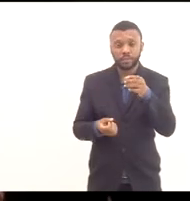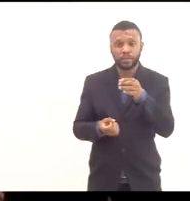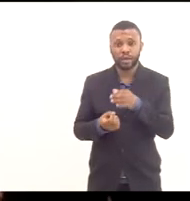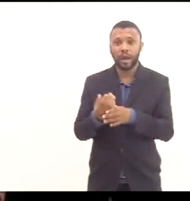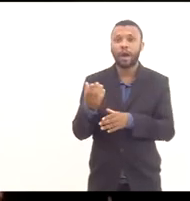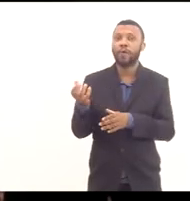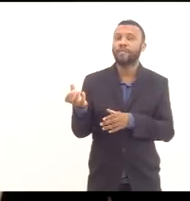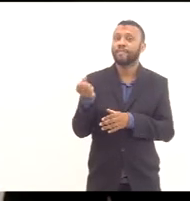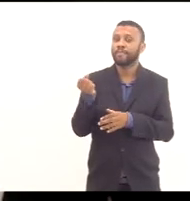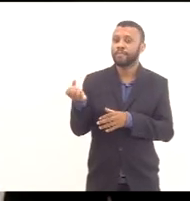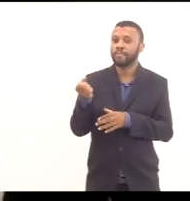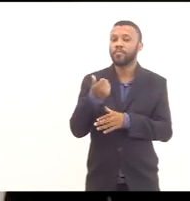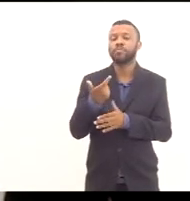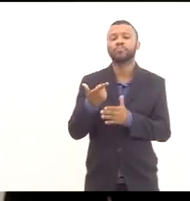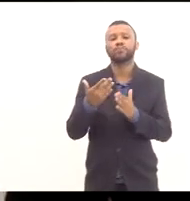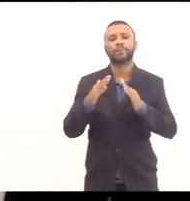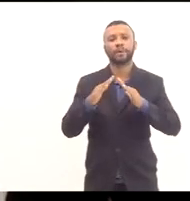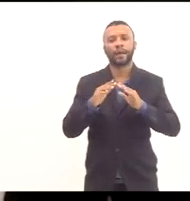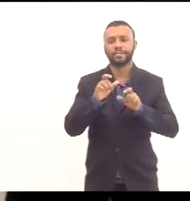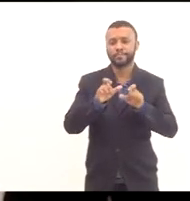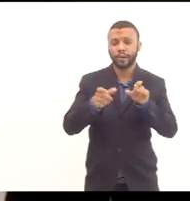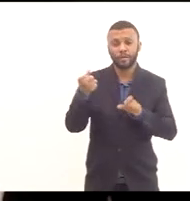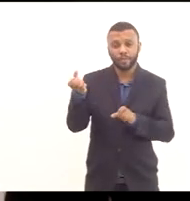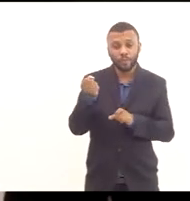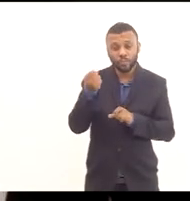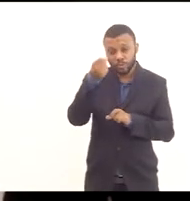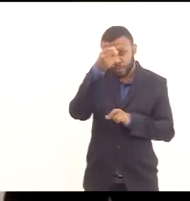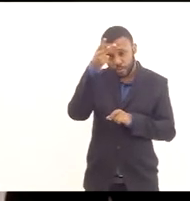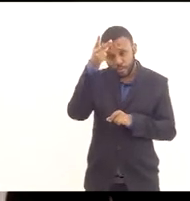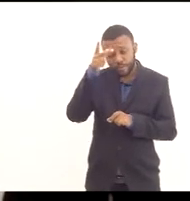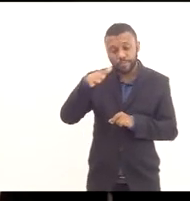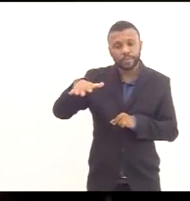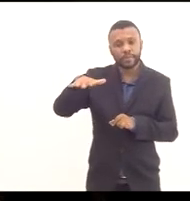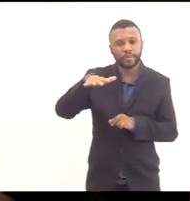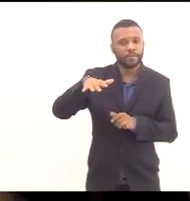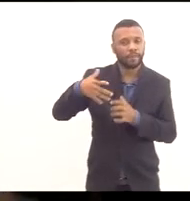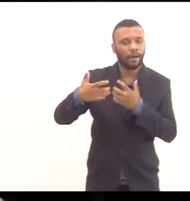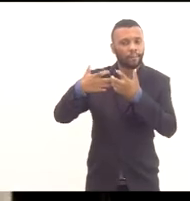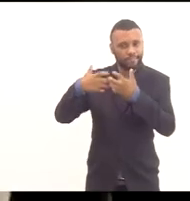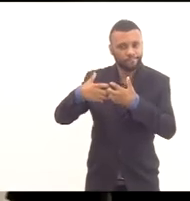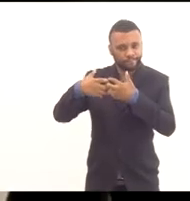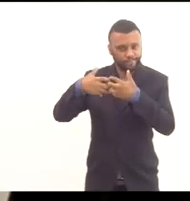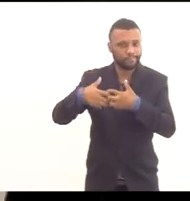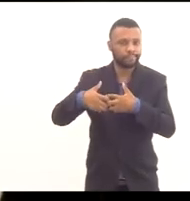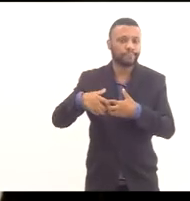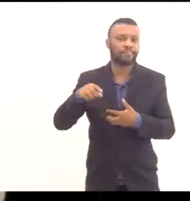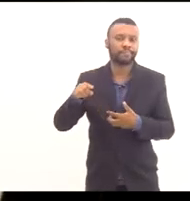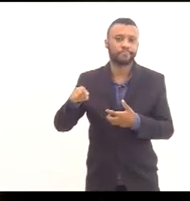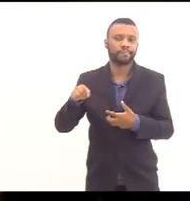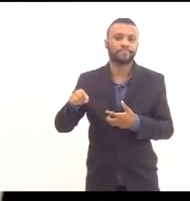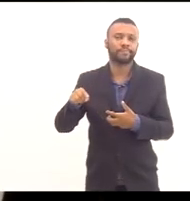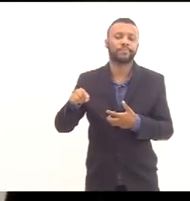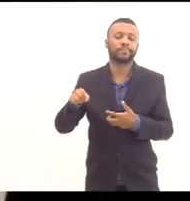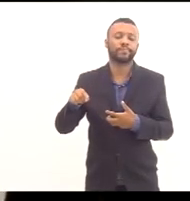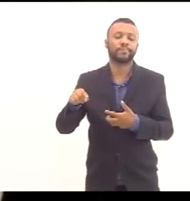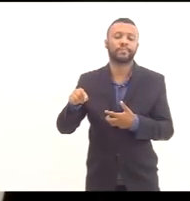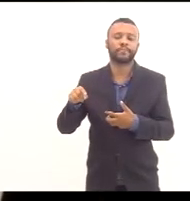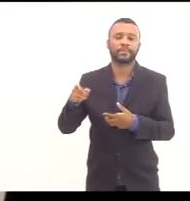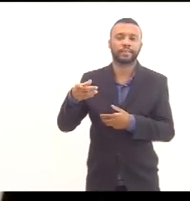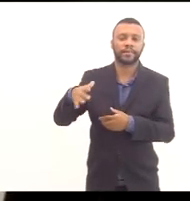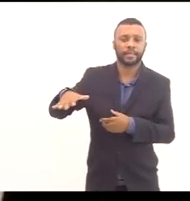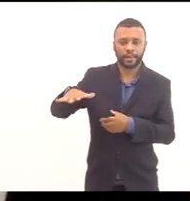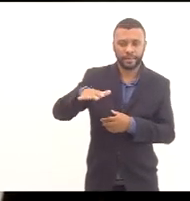fundo Habitacional Fundo Municipal né vereador em e em